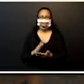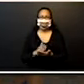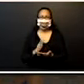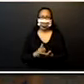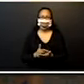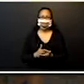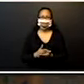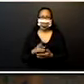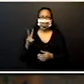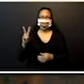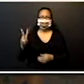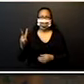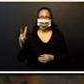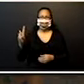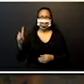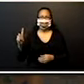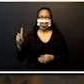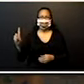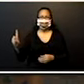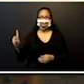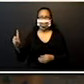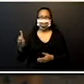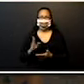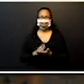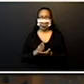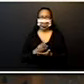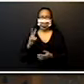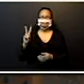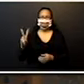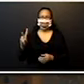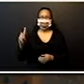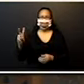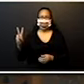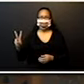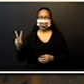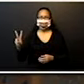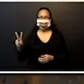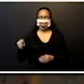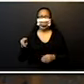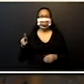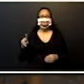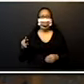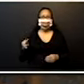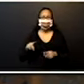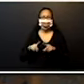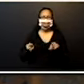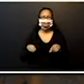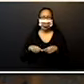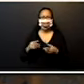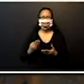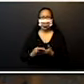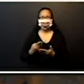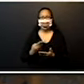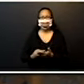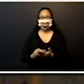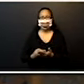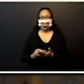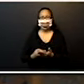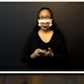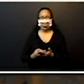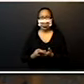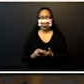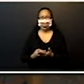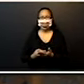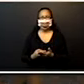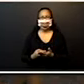página 212. Gente, igualzinho é na sala de aula. Tranquilinho. Só a